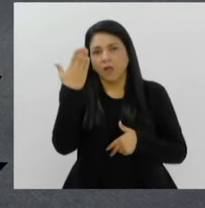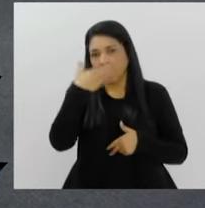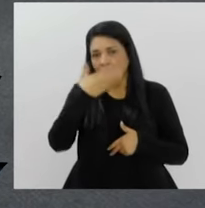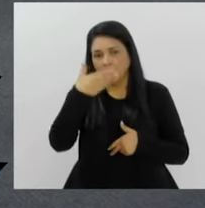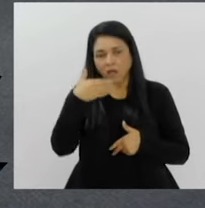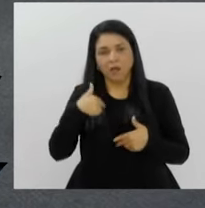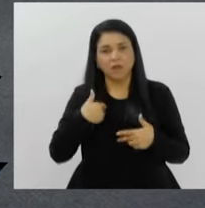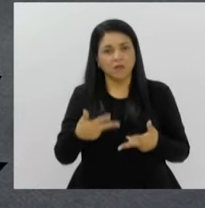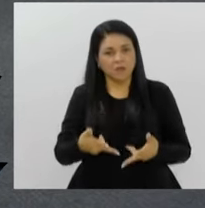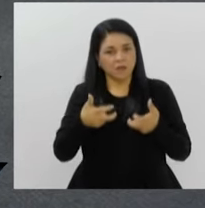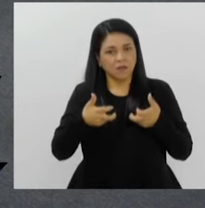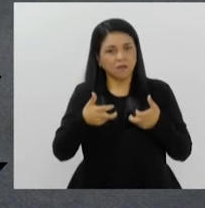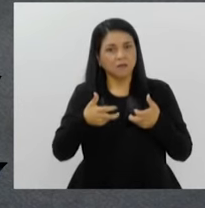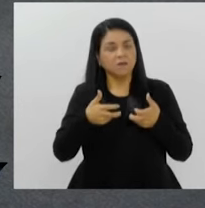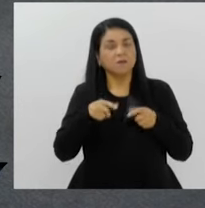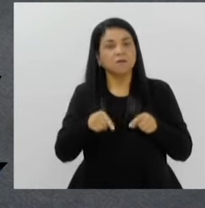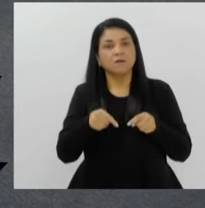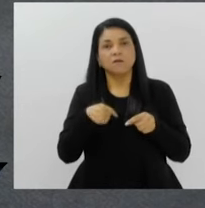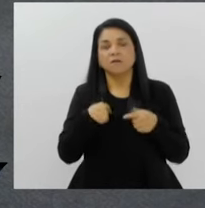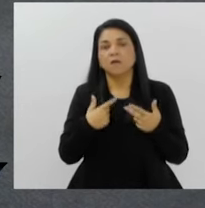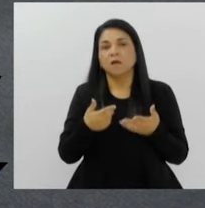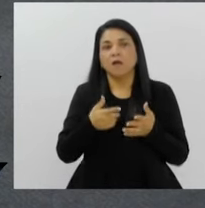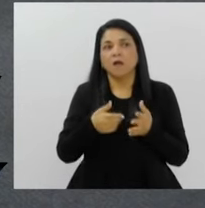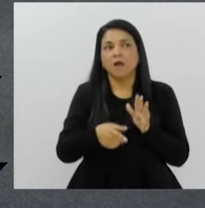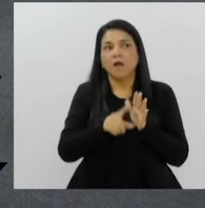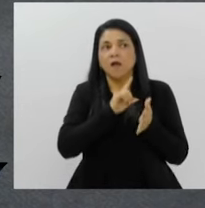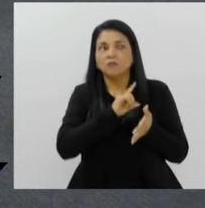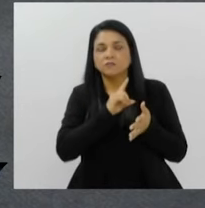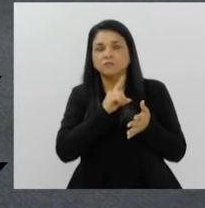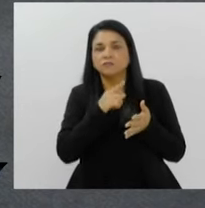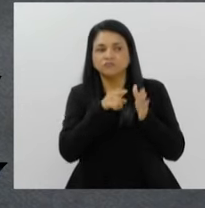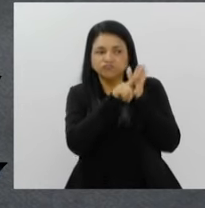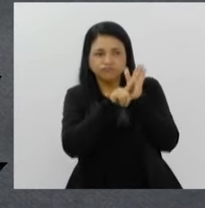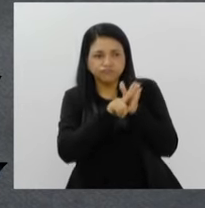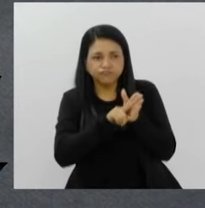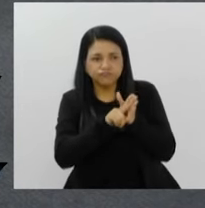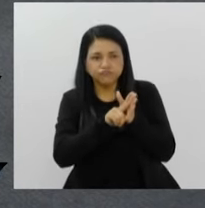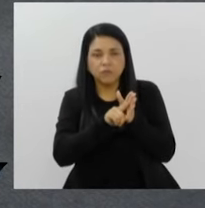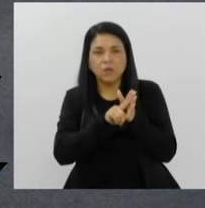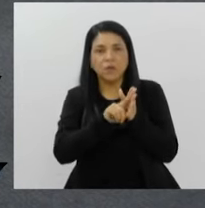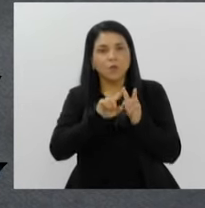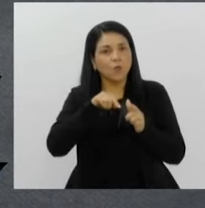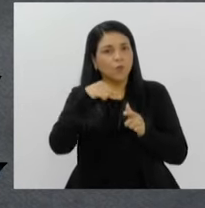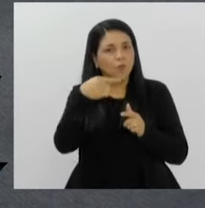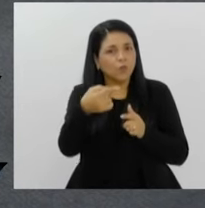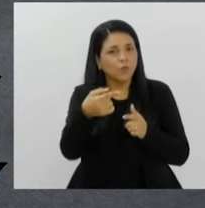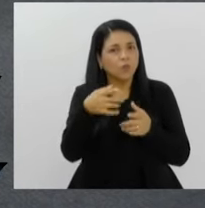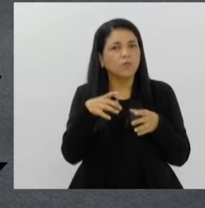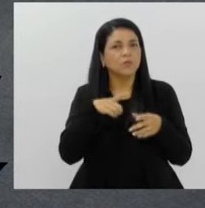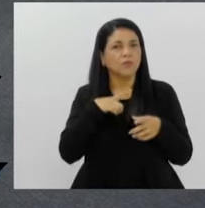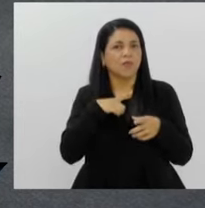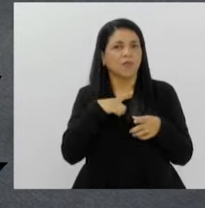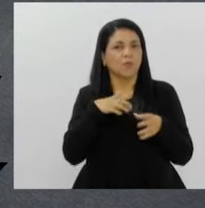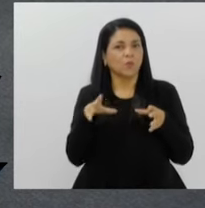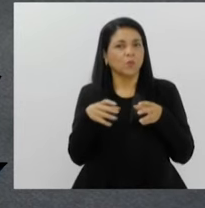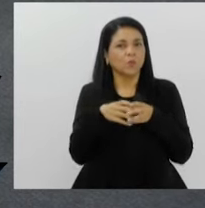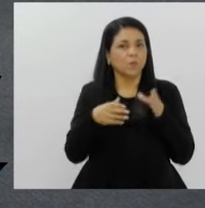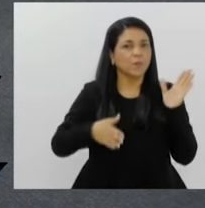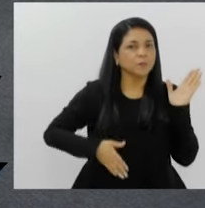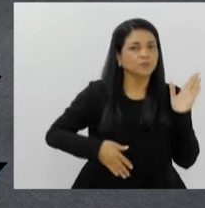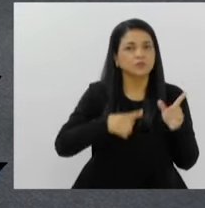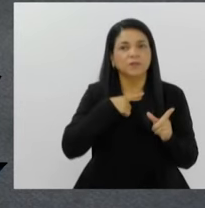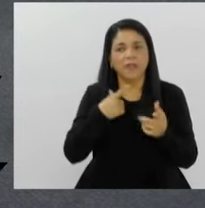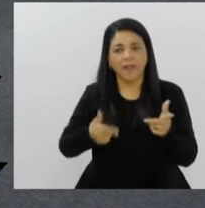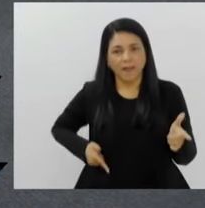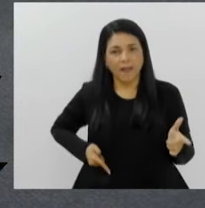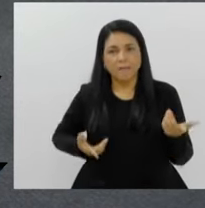de inteligência do que tem do outro lado. Então, queria também fazer esse registro, porque esse